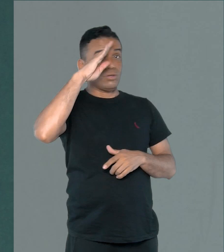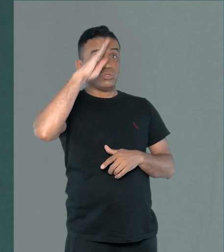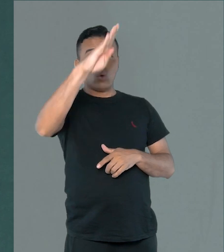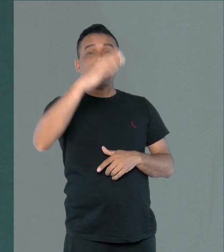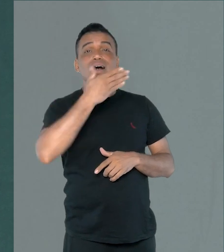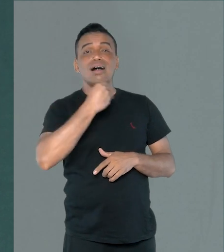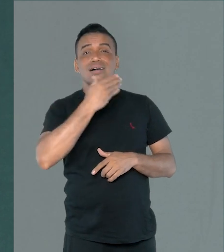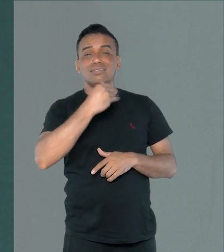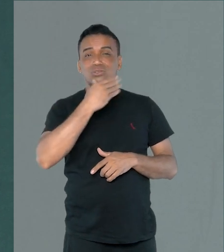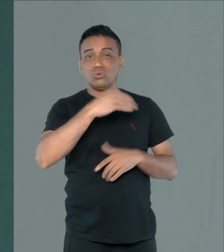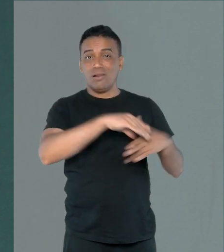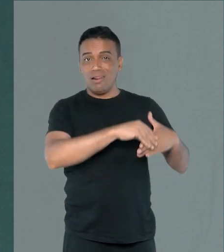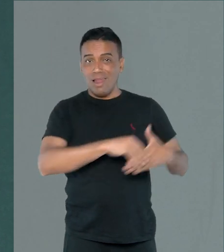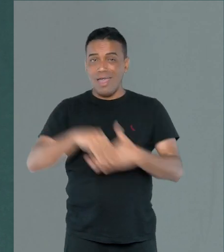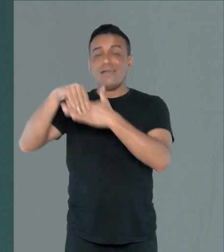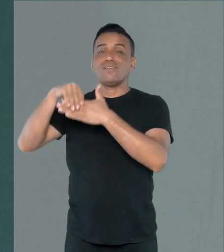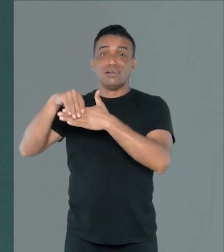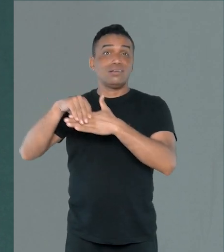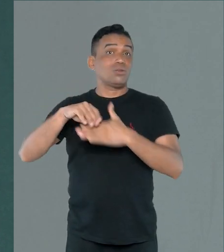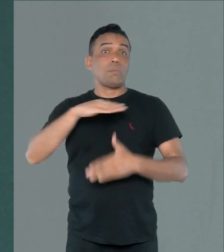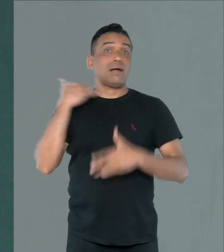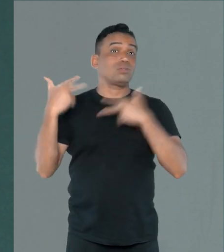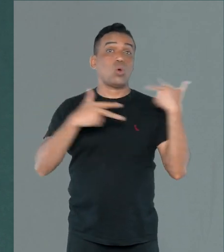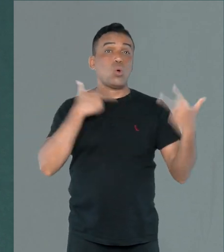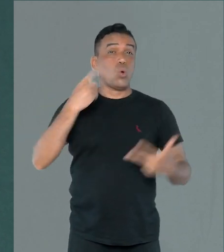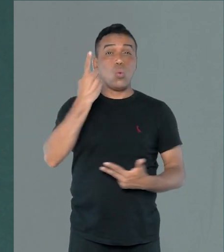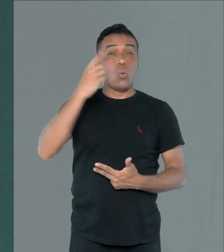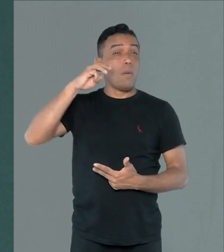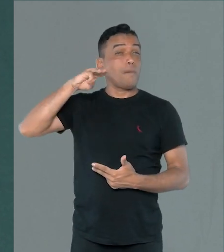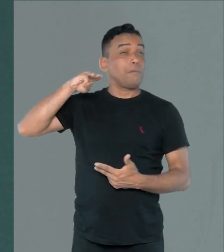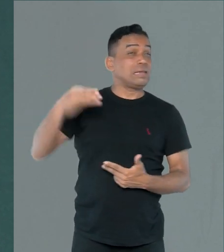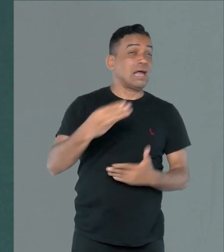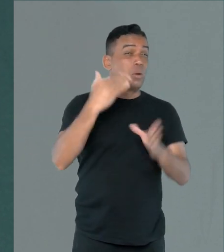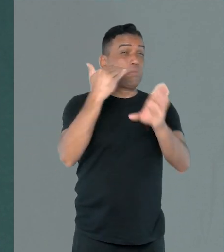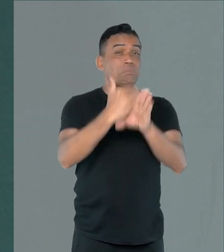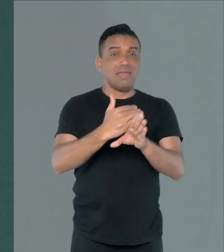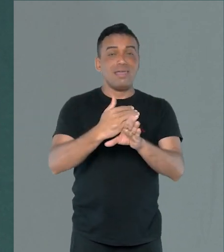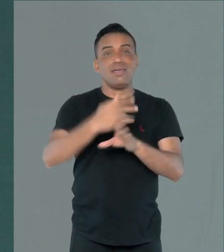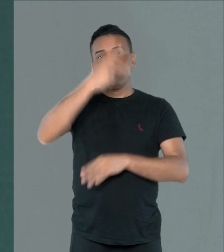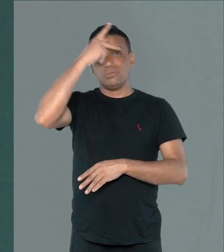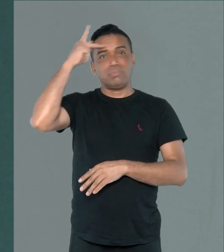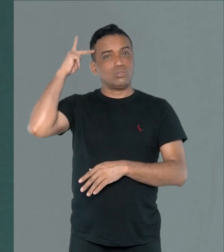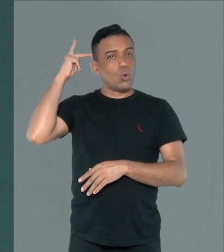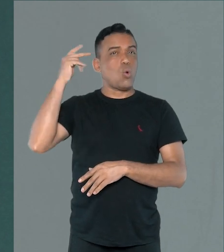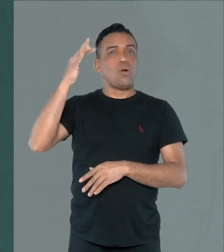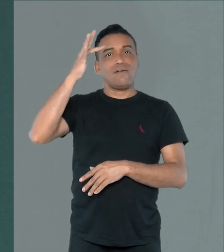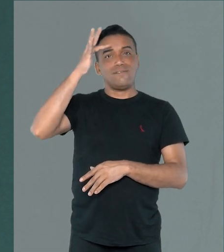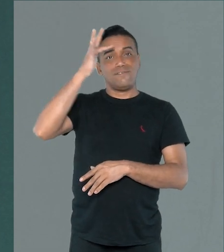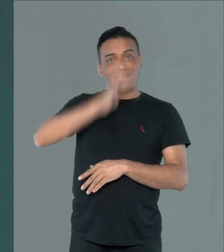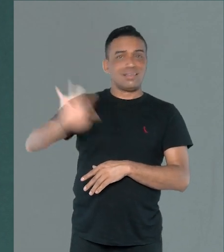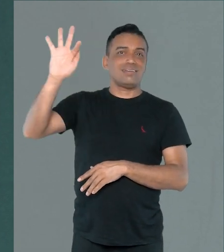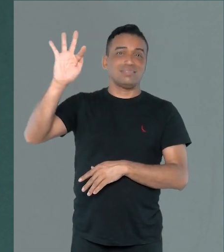Mundial matou só de franceses 1,5 milhão de franceses, fora 1 milhão que volta completamente aleijado, uma população de 4 milhões